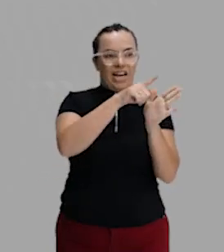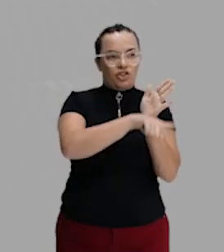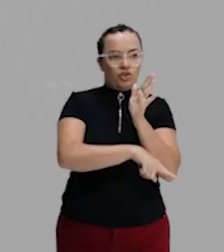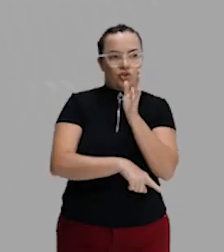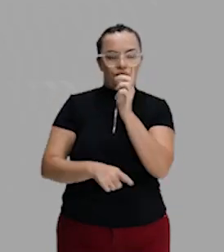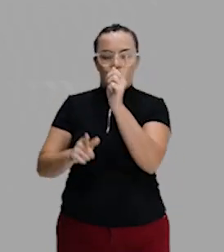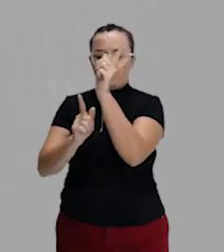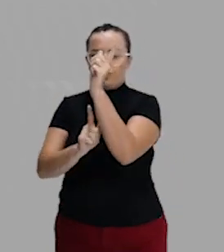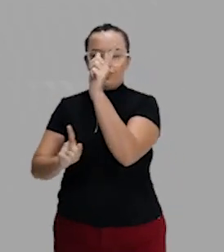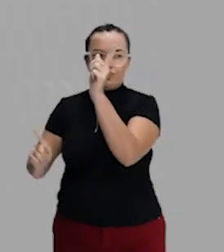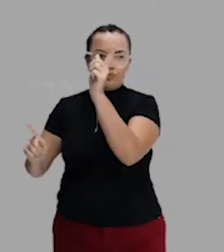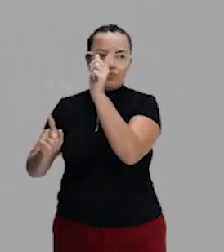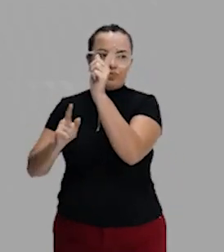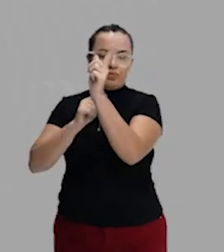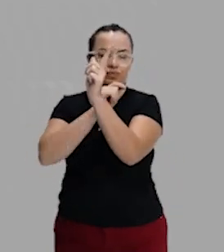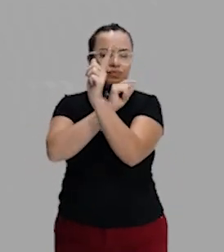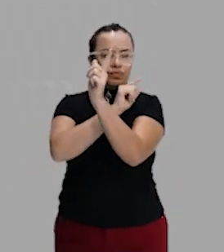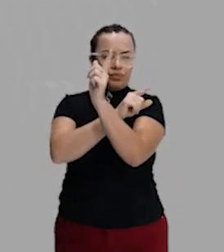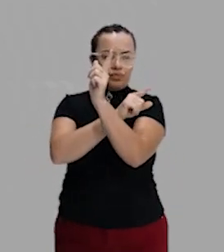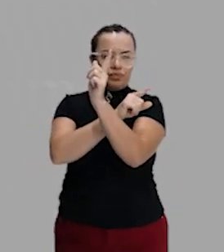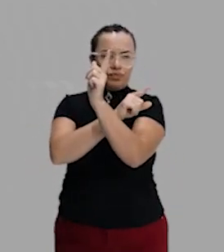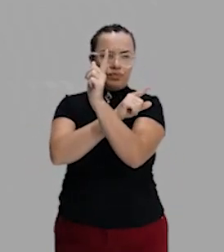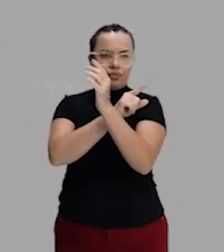o menos 3 esteja aqui.